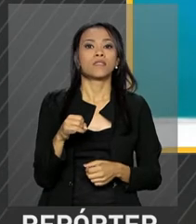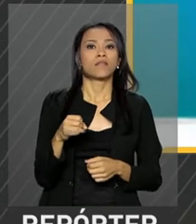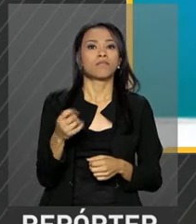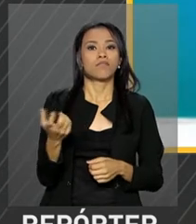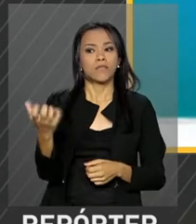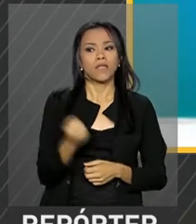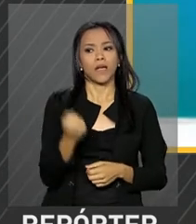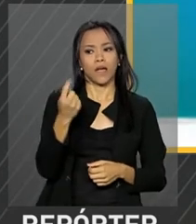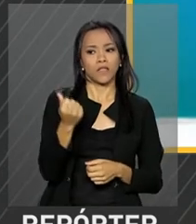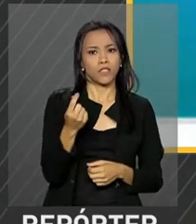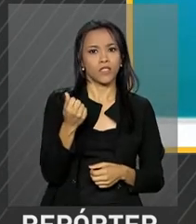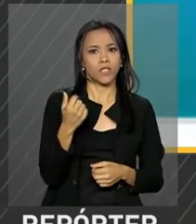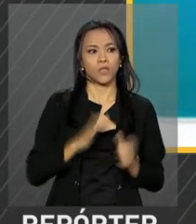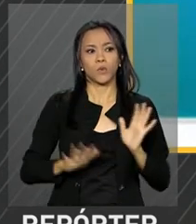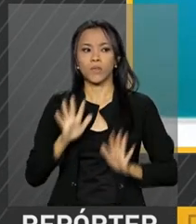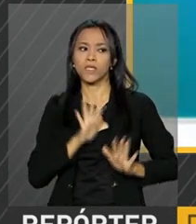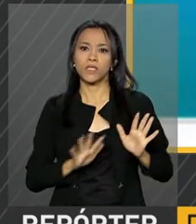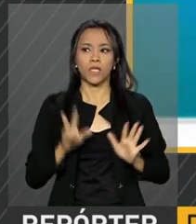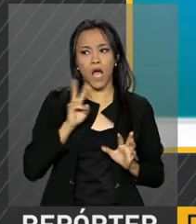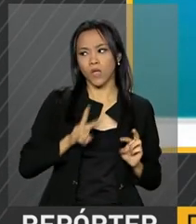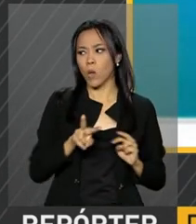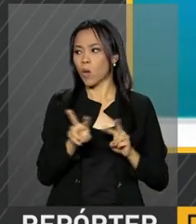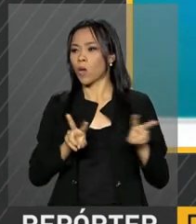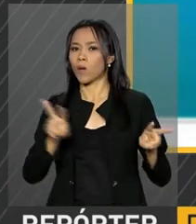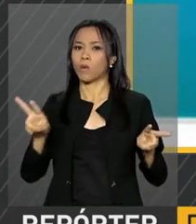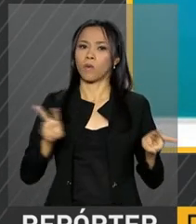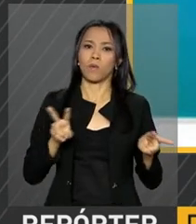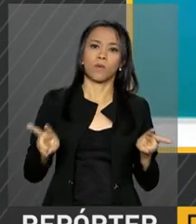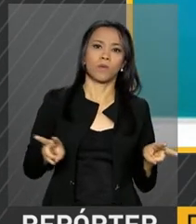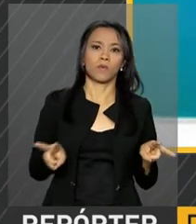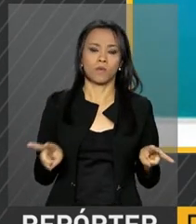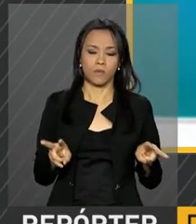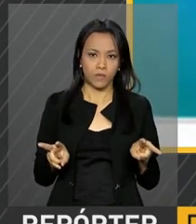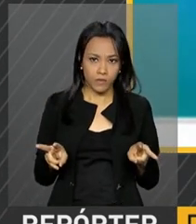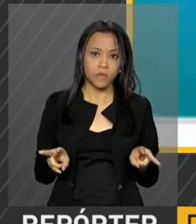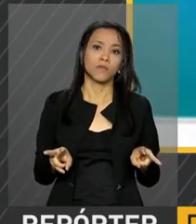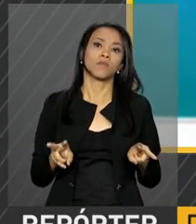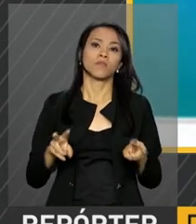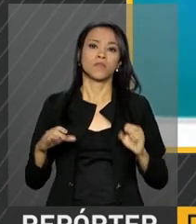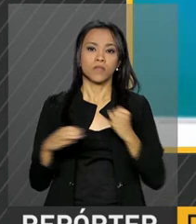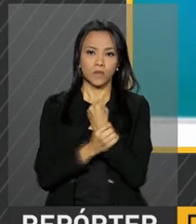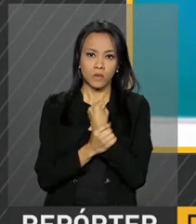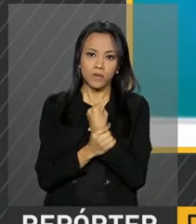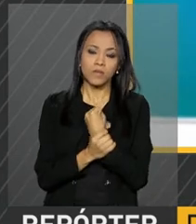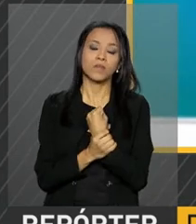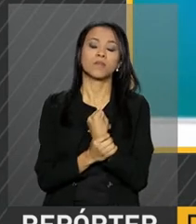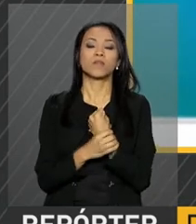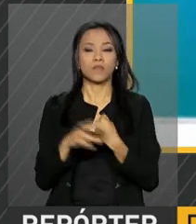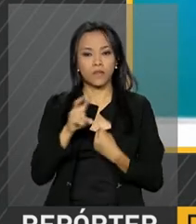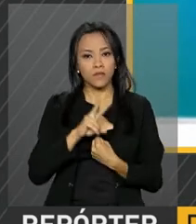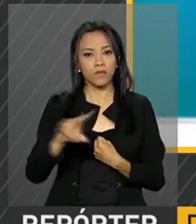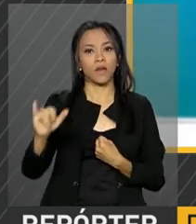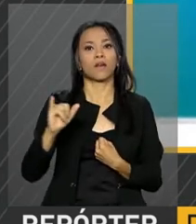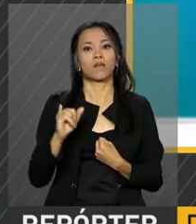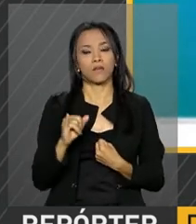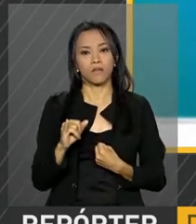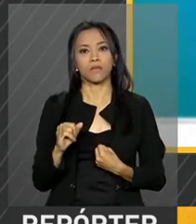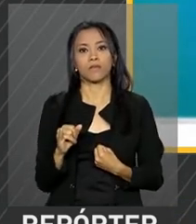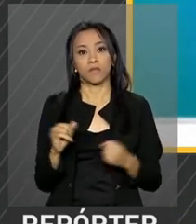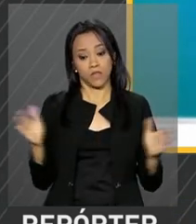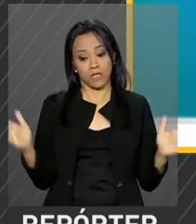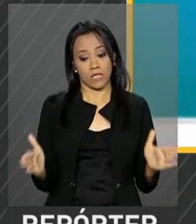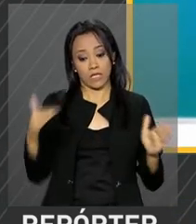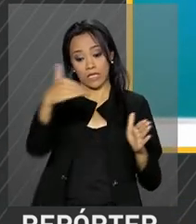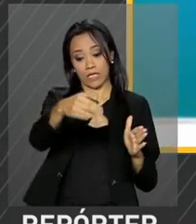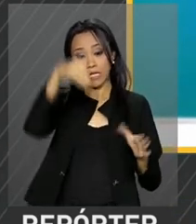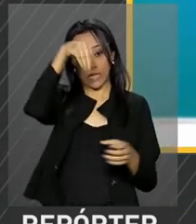bom ter um pouco mais de cuidado. Todo o serviço de segurança da Caixa vão aos limites da Caixa, né? Então,